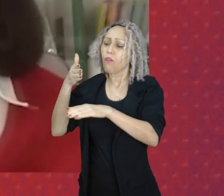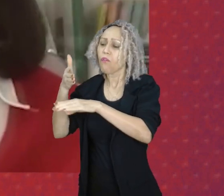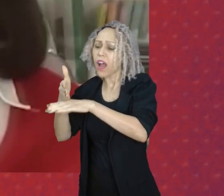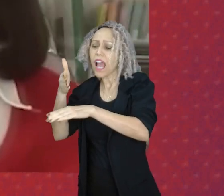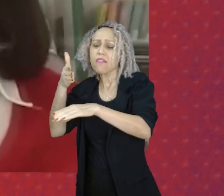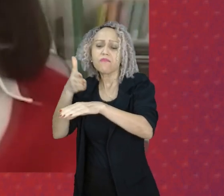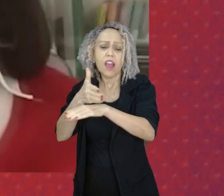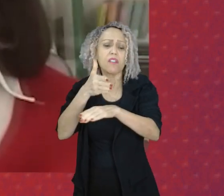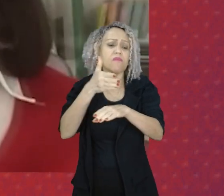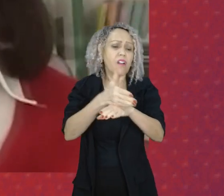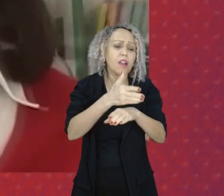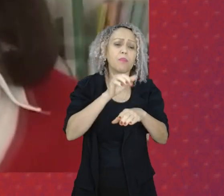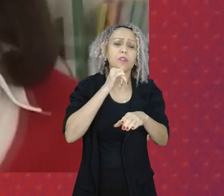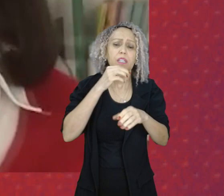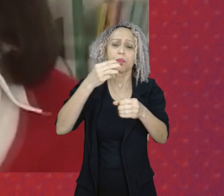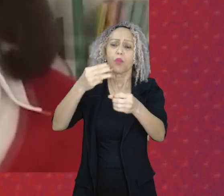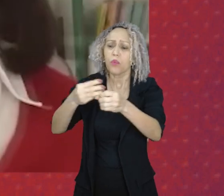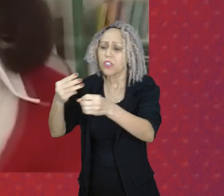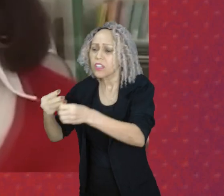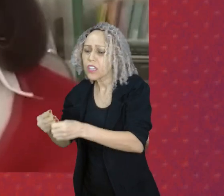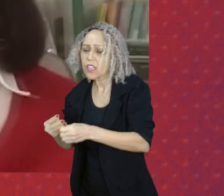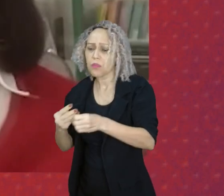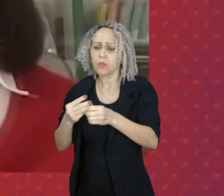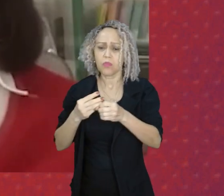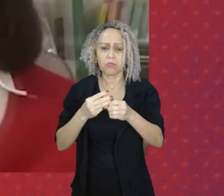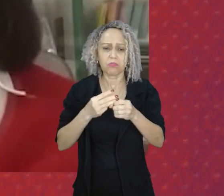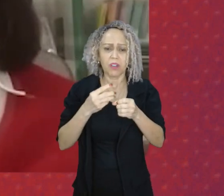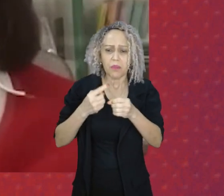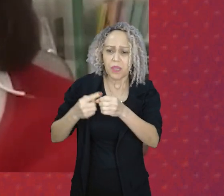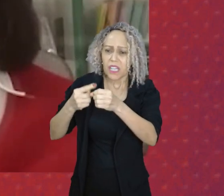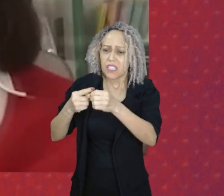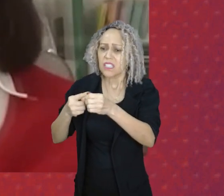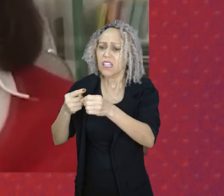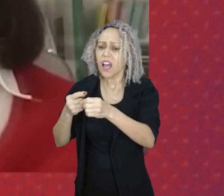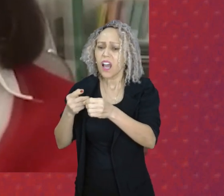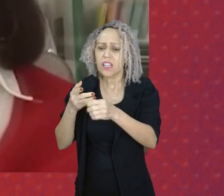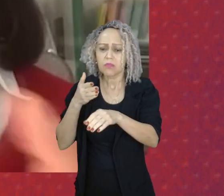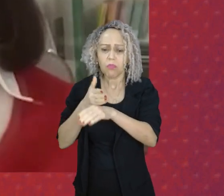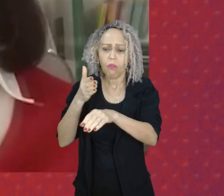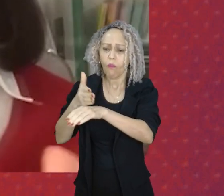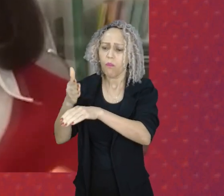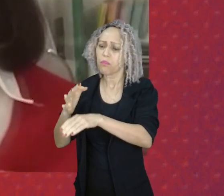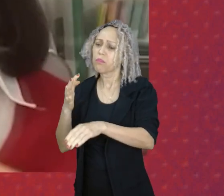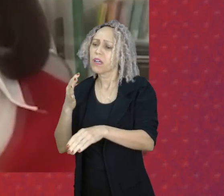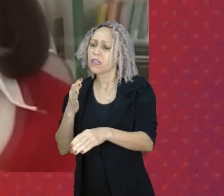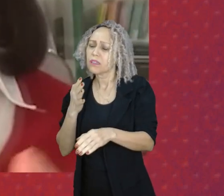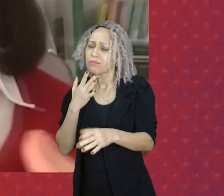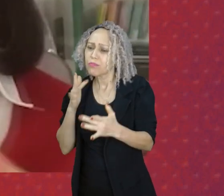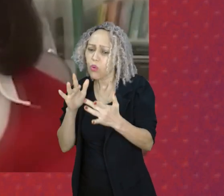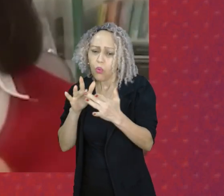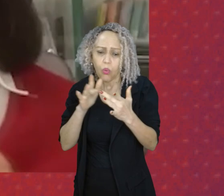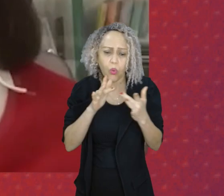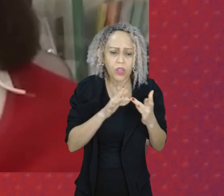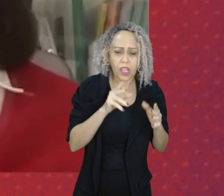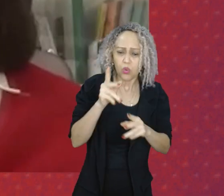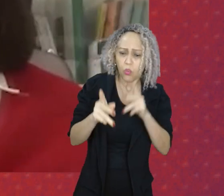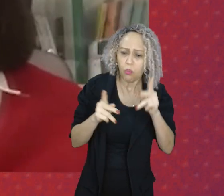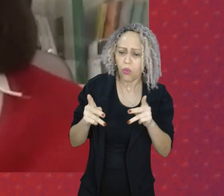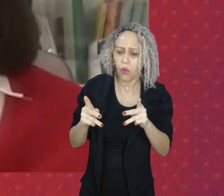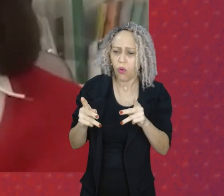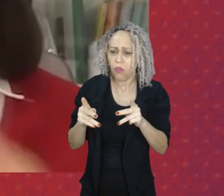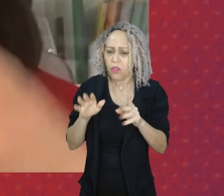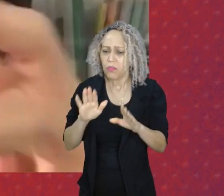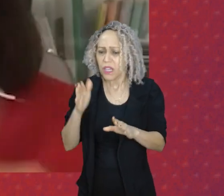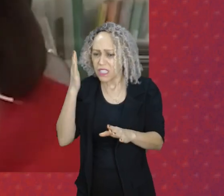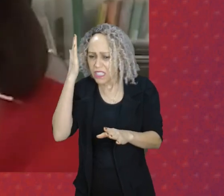determinadas regiões e fazer isso a partir das entidades, dos movimentos, das